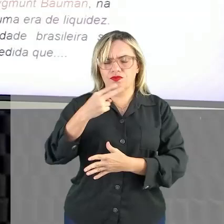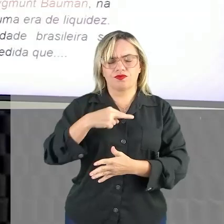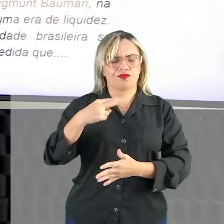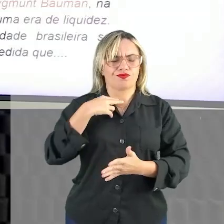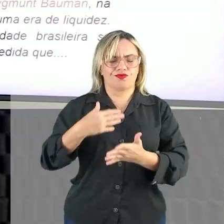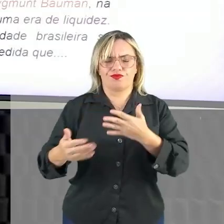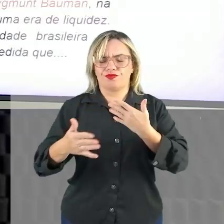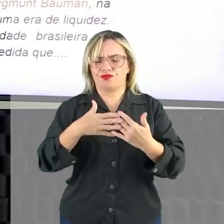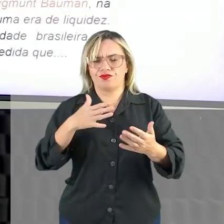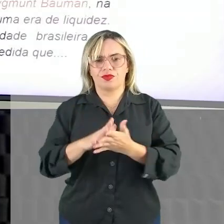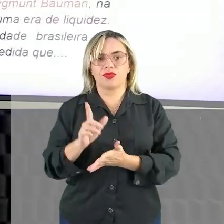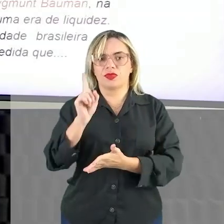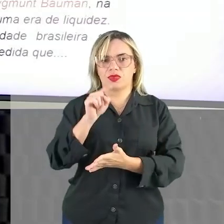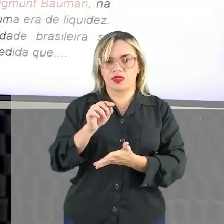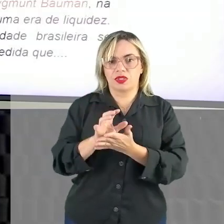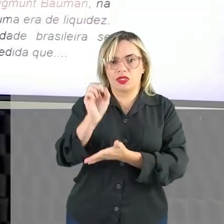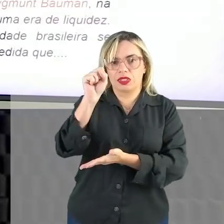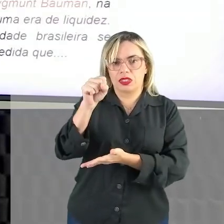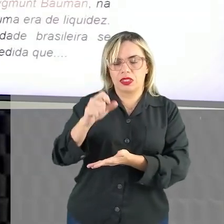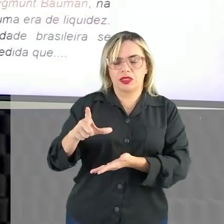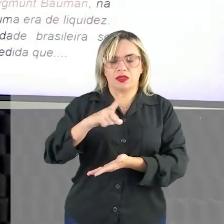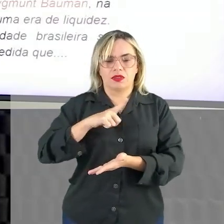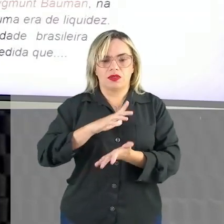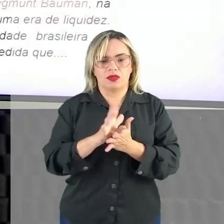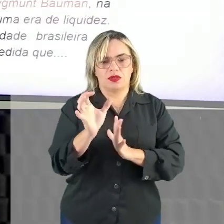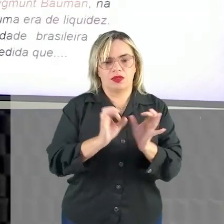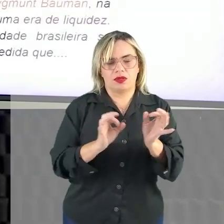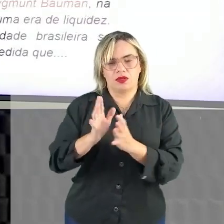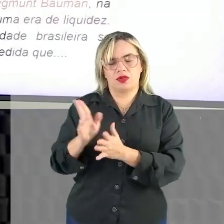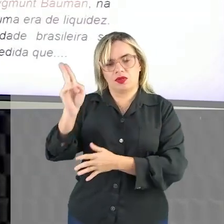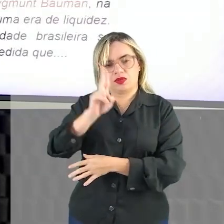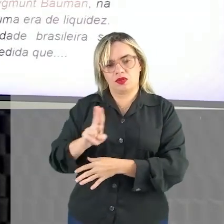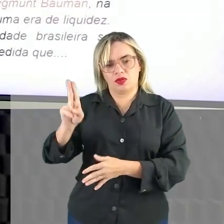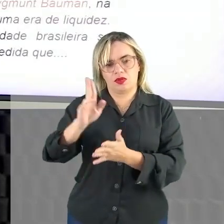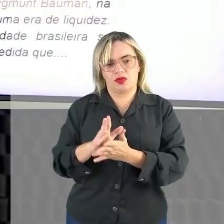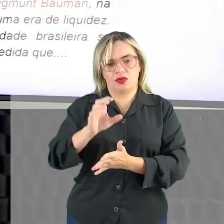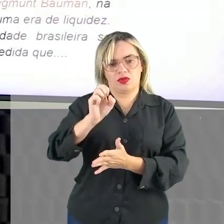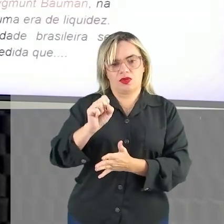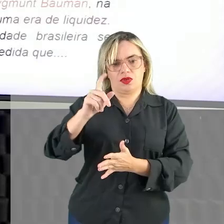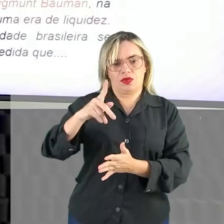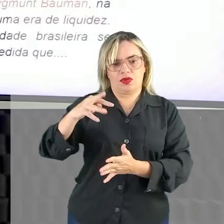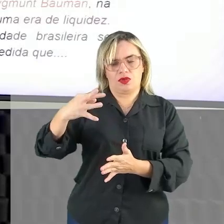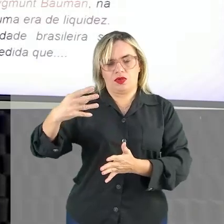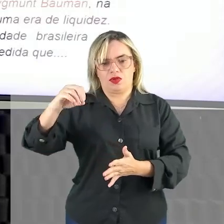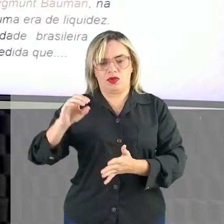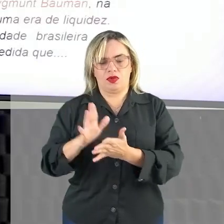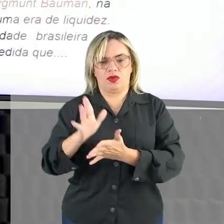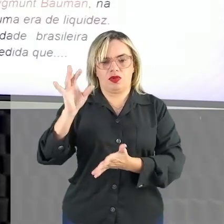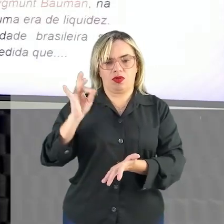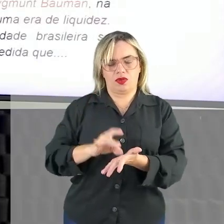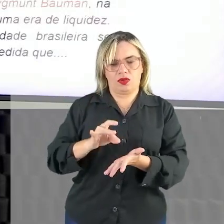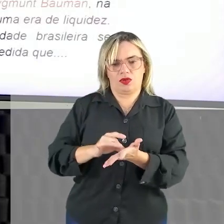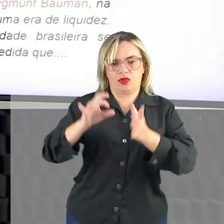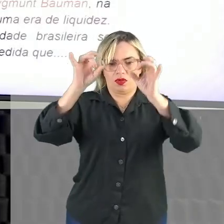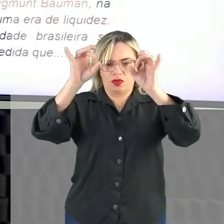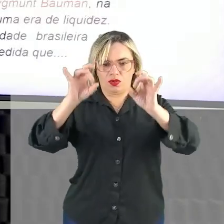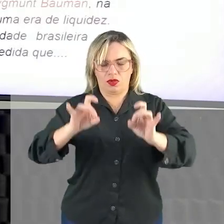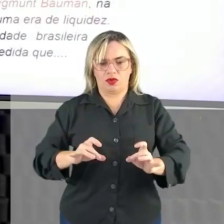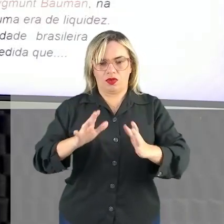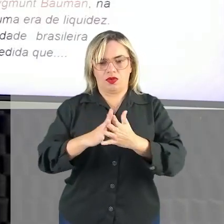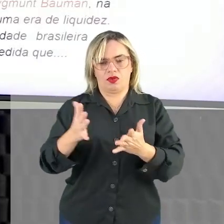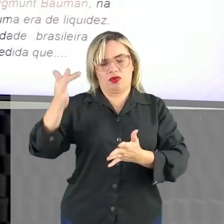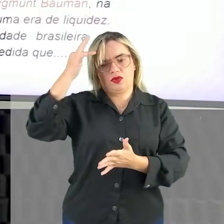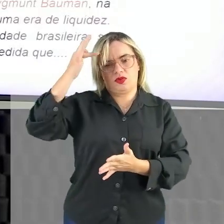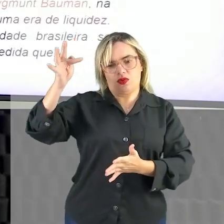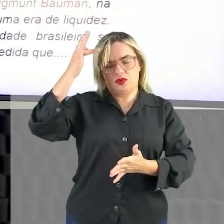Você tem uma organização para isso. E aí você utiliza o epíteto, que na verdade é o que o especialista é, se ele é